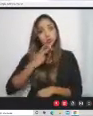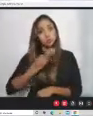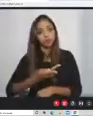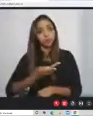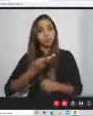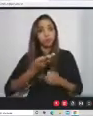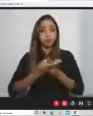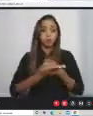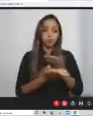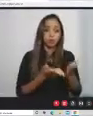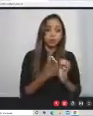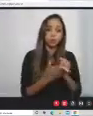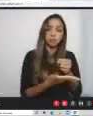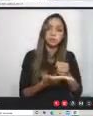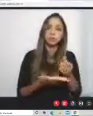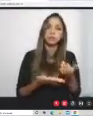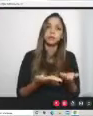vereador.